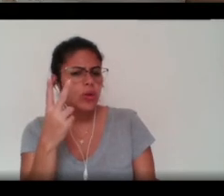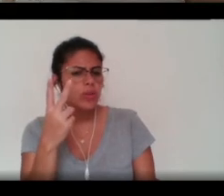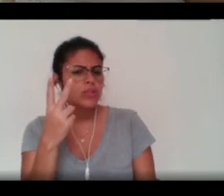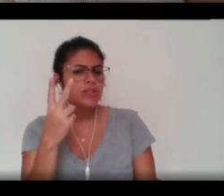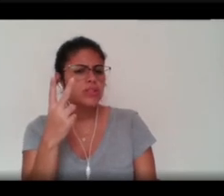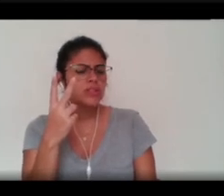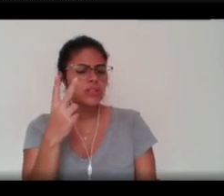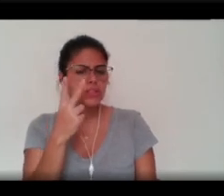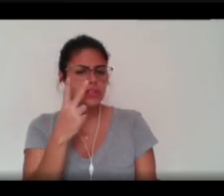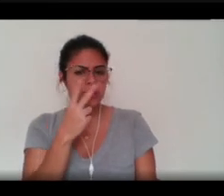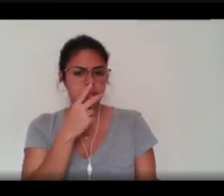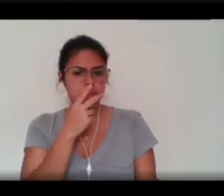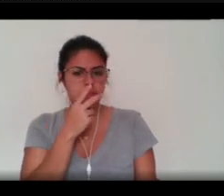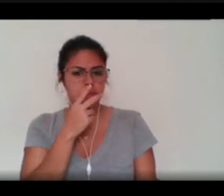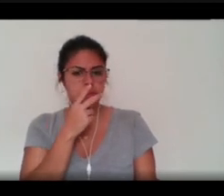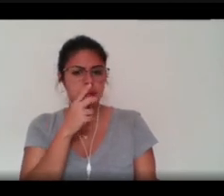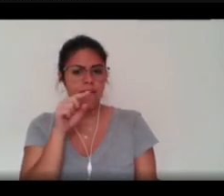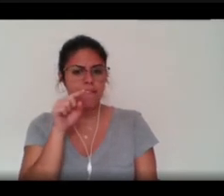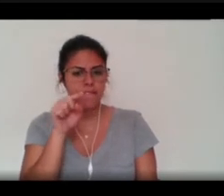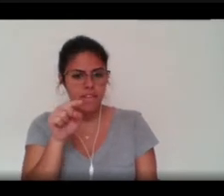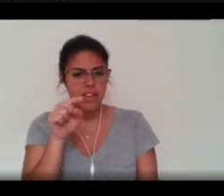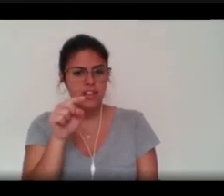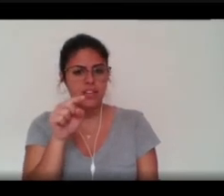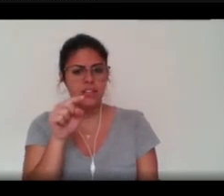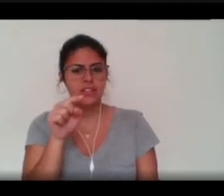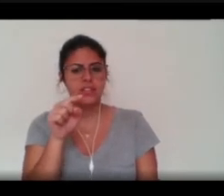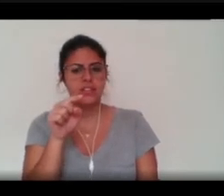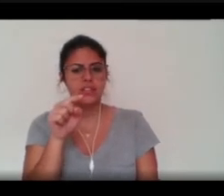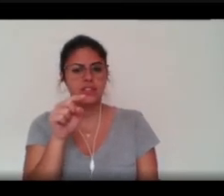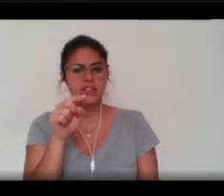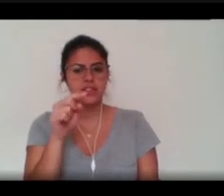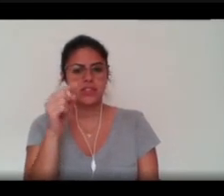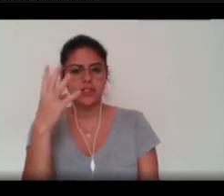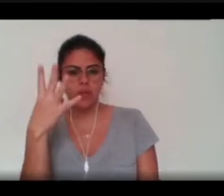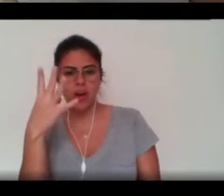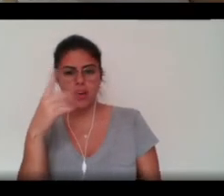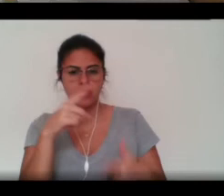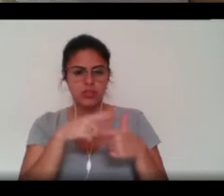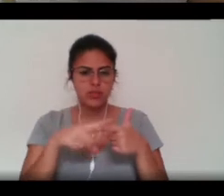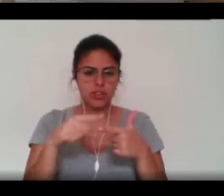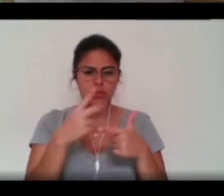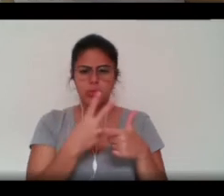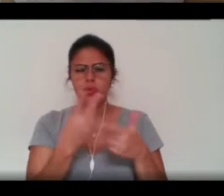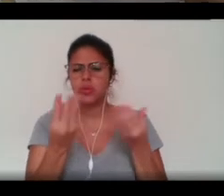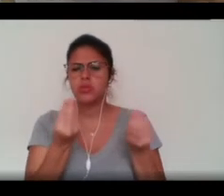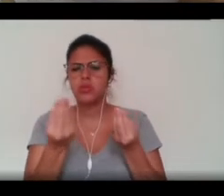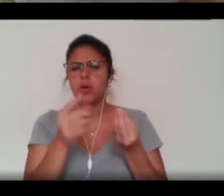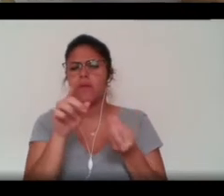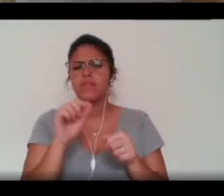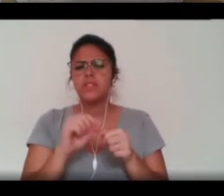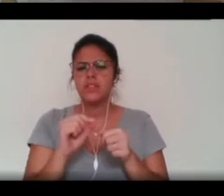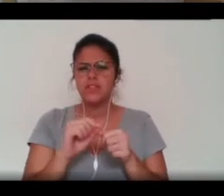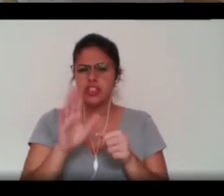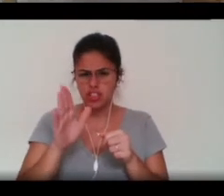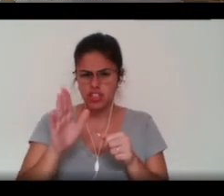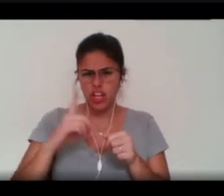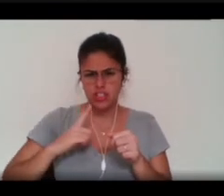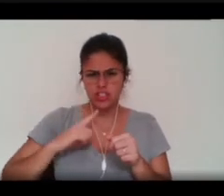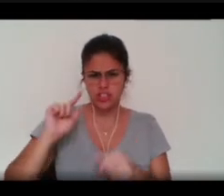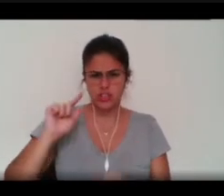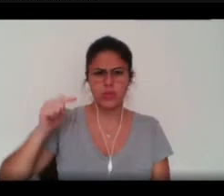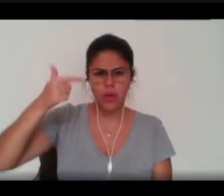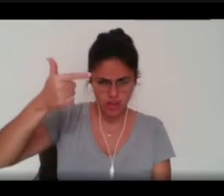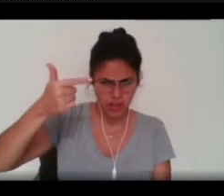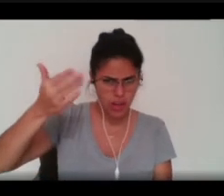vezes 4, o 4 você já tinha levado ao quadrado antes? Já, porque era 2 segundos, né?